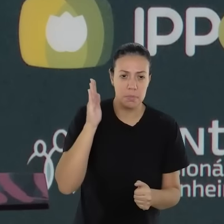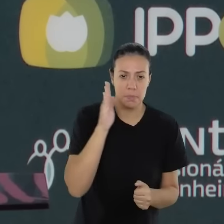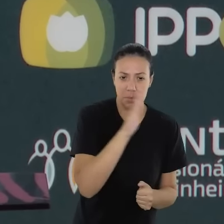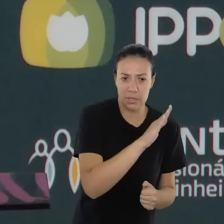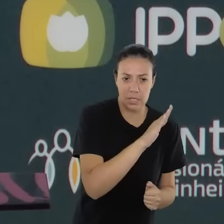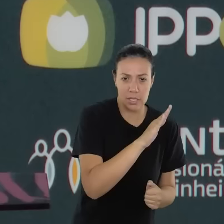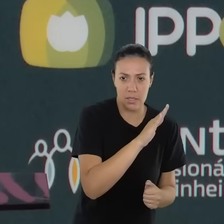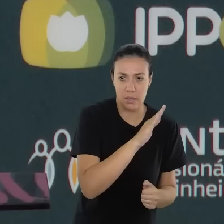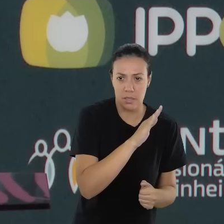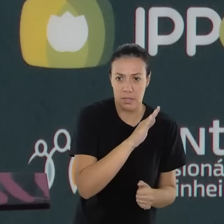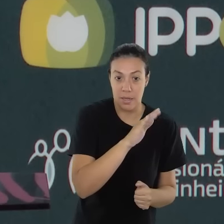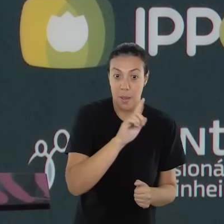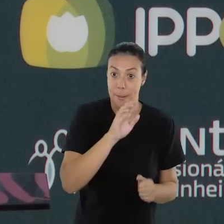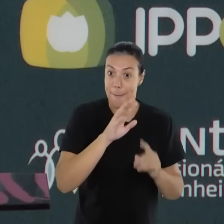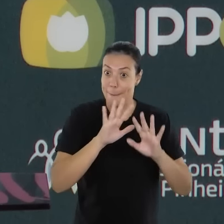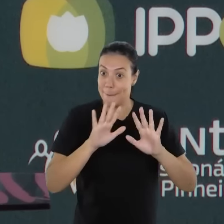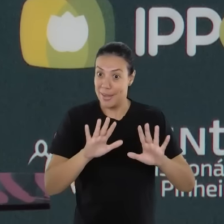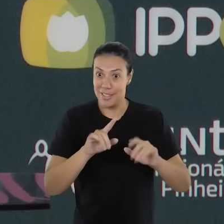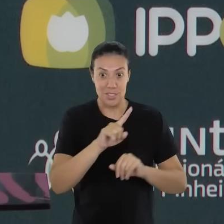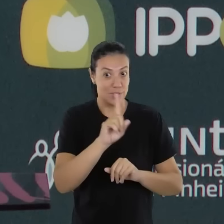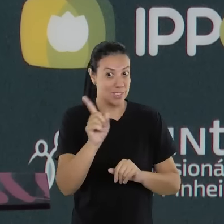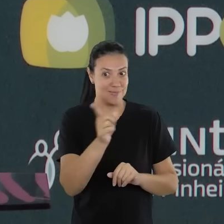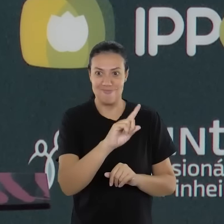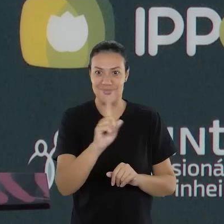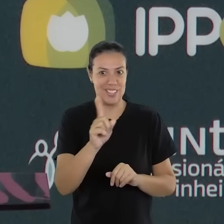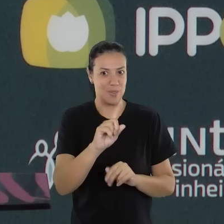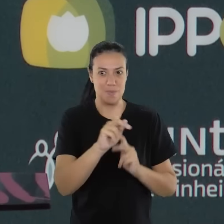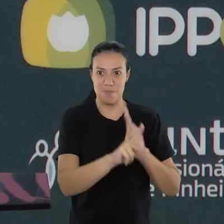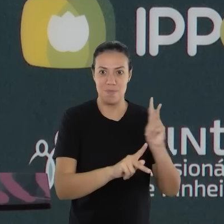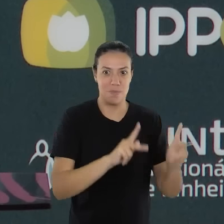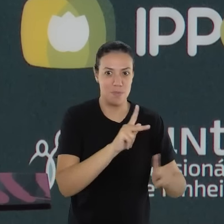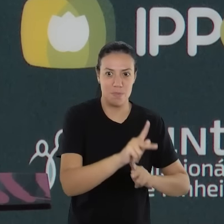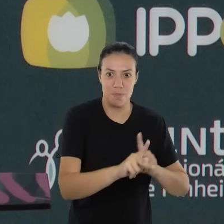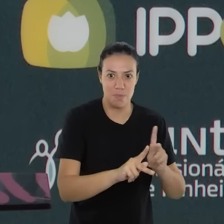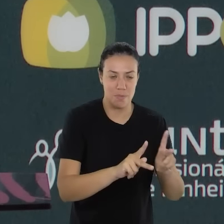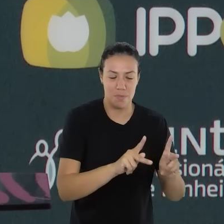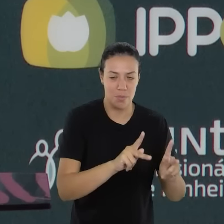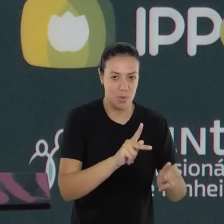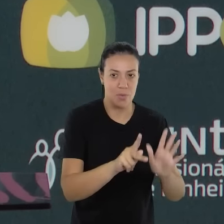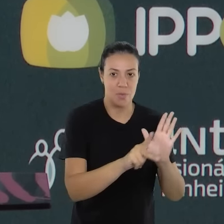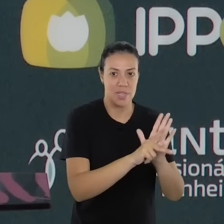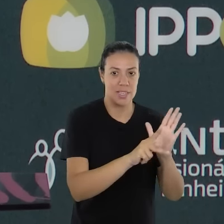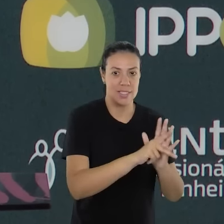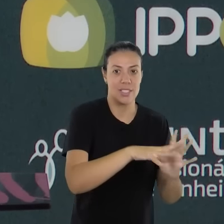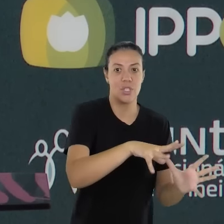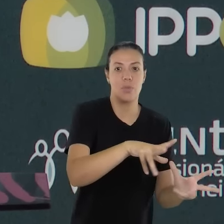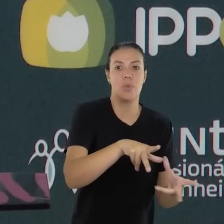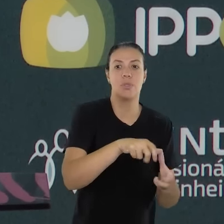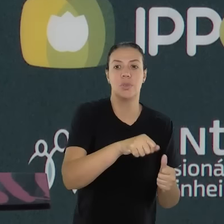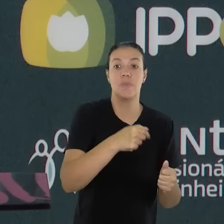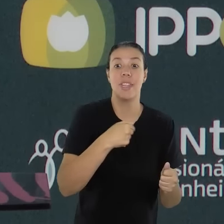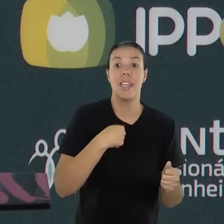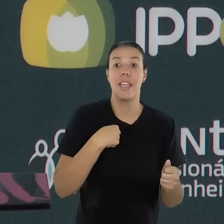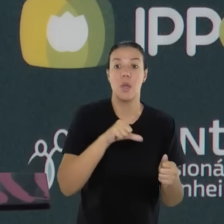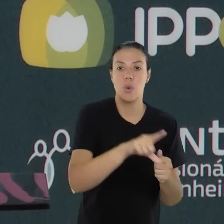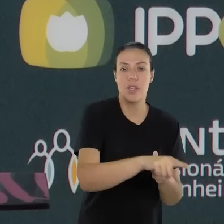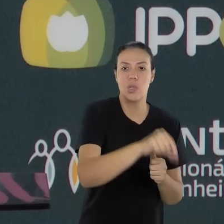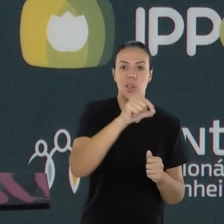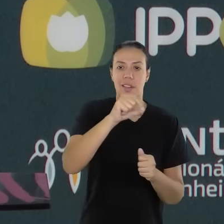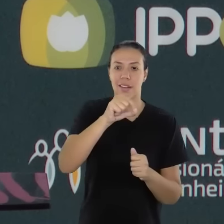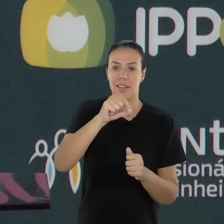pelo contrário, dele vos escolhi, por isso o mundo vos odeia.